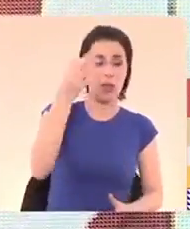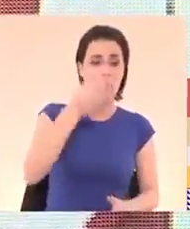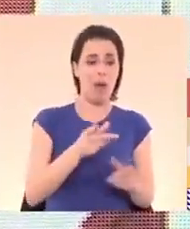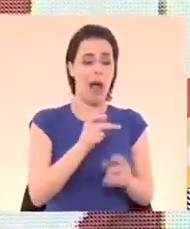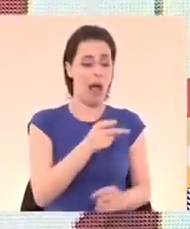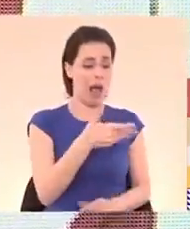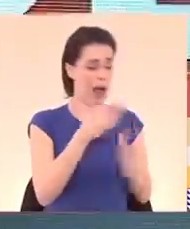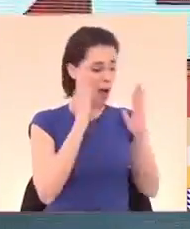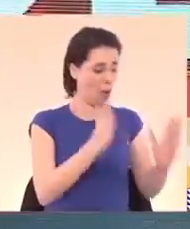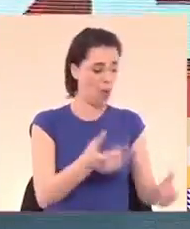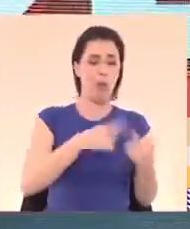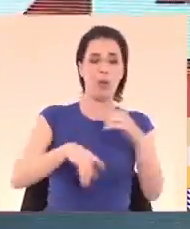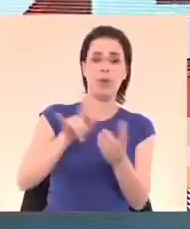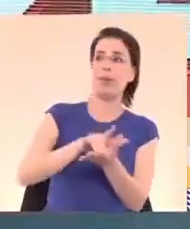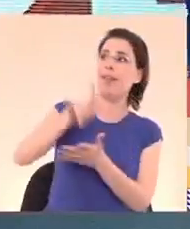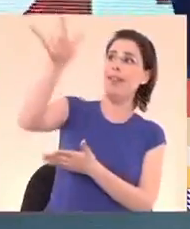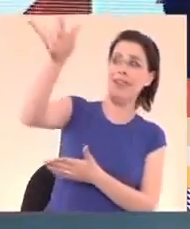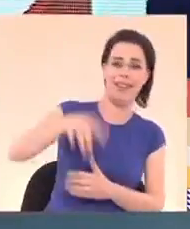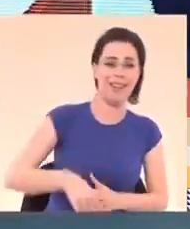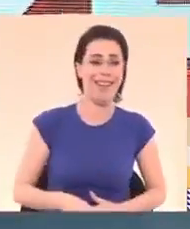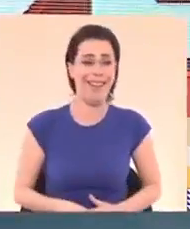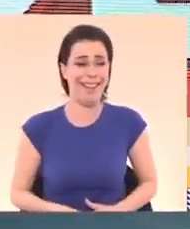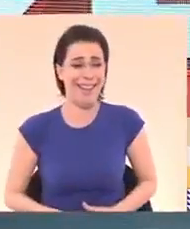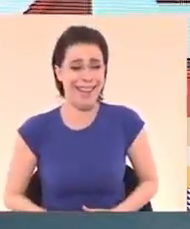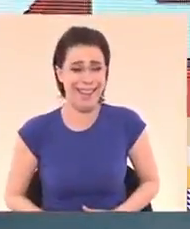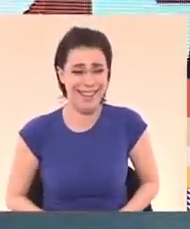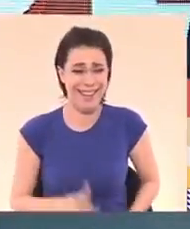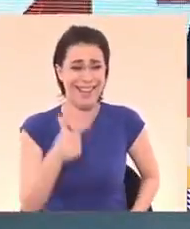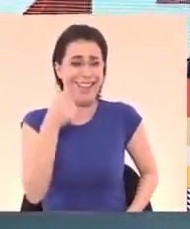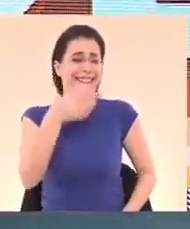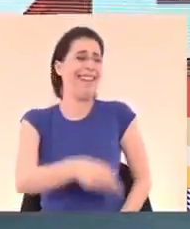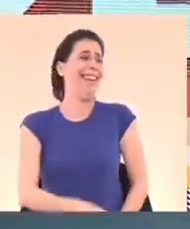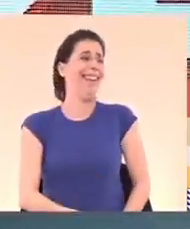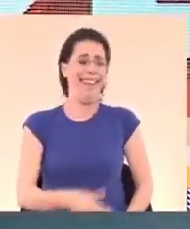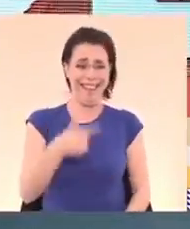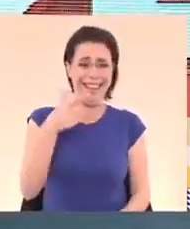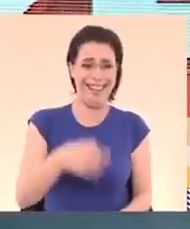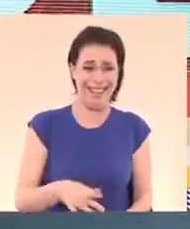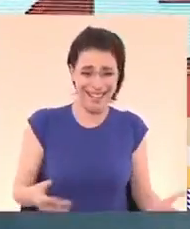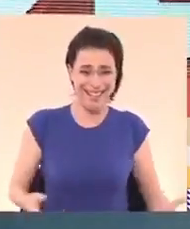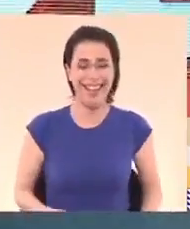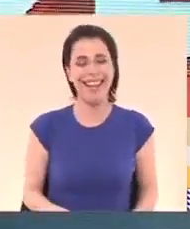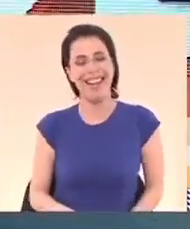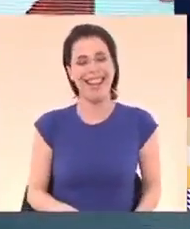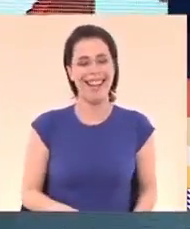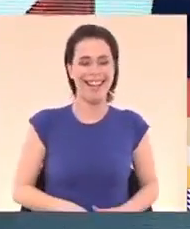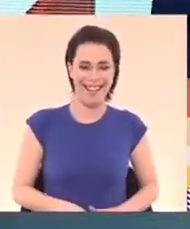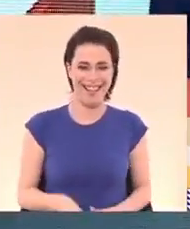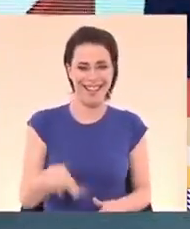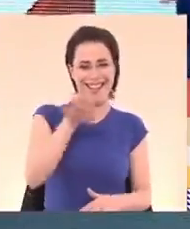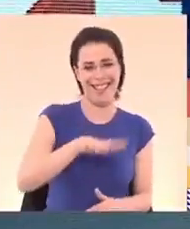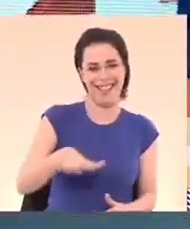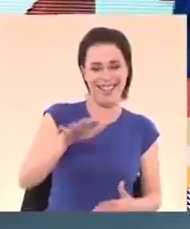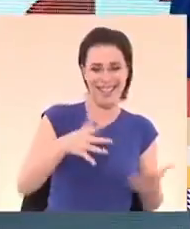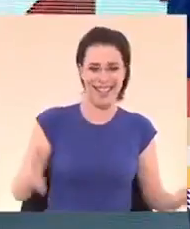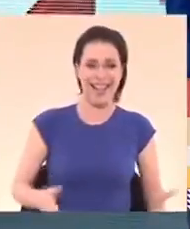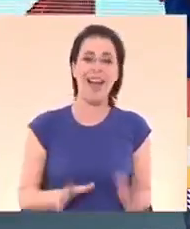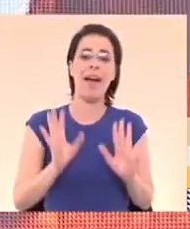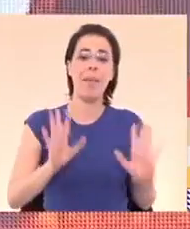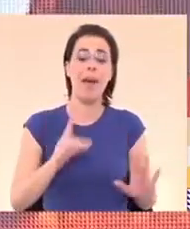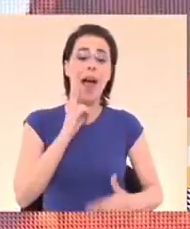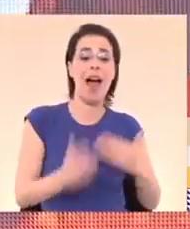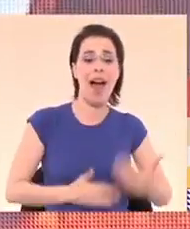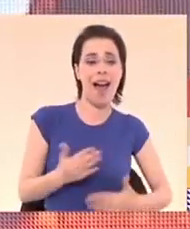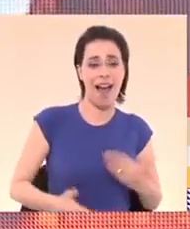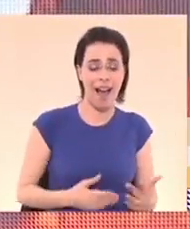A1. Tu vives na... Não sei, por onde a TAP decidir sim, passar. Sim, na TAP em França. Exato, exato. Naquela zona. Exatamente. Muito bem, mas